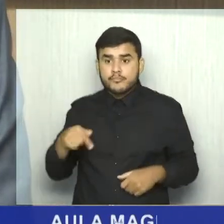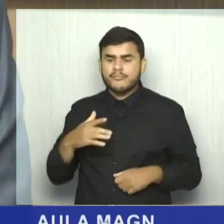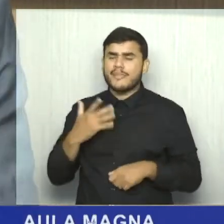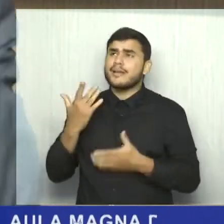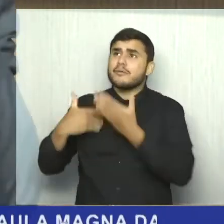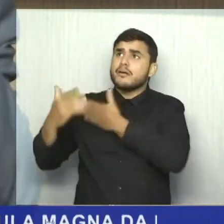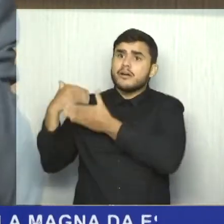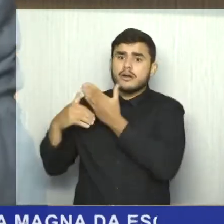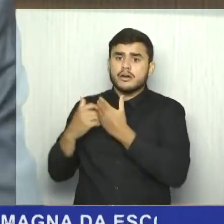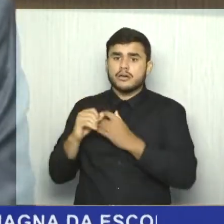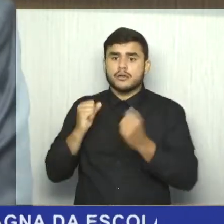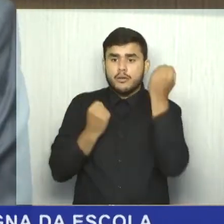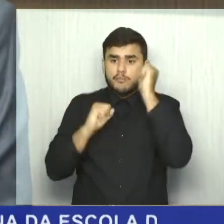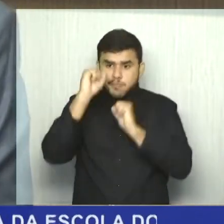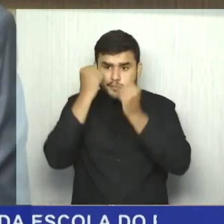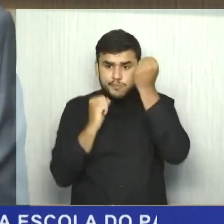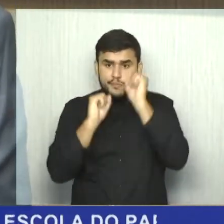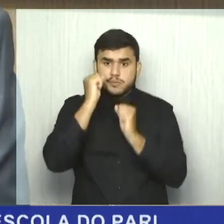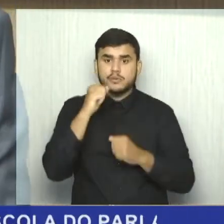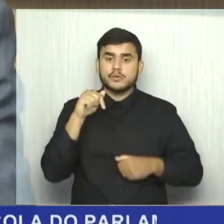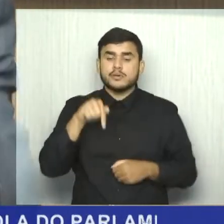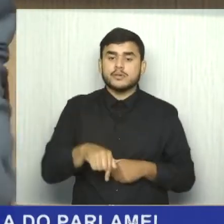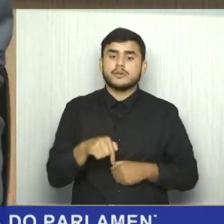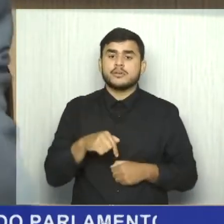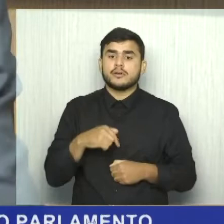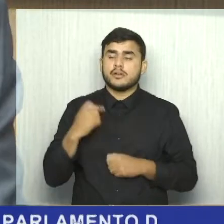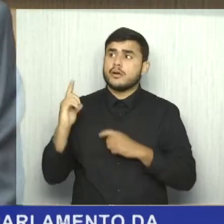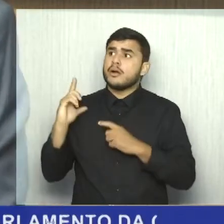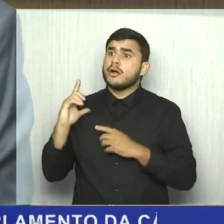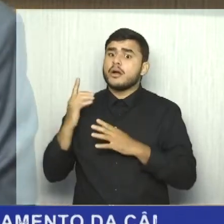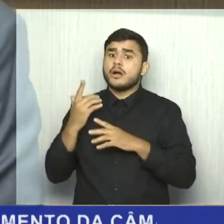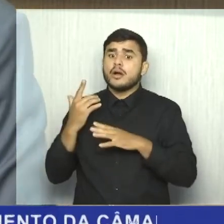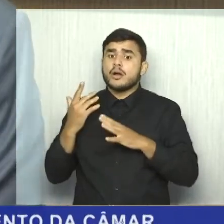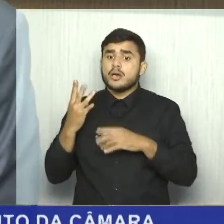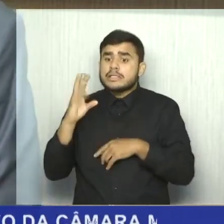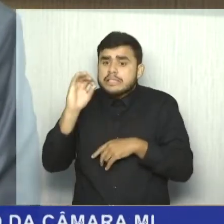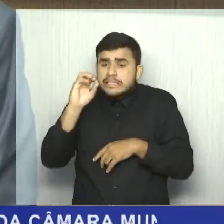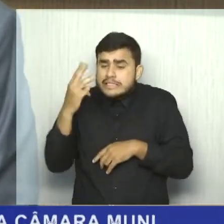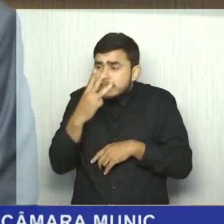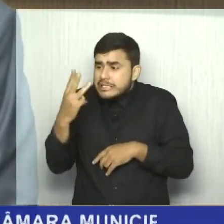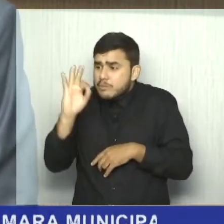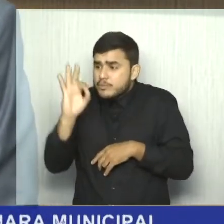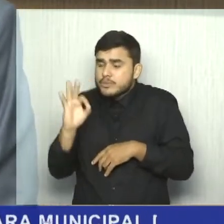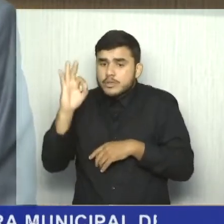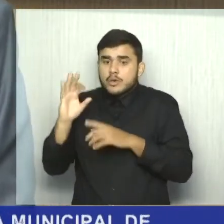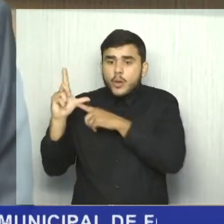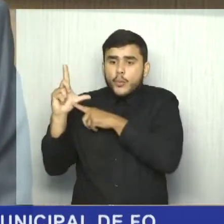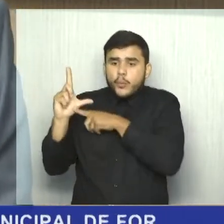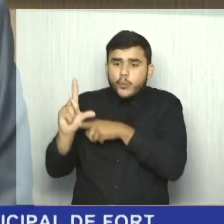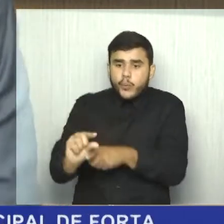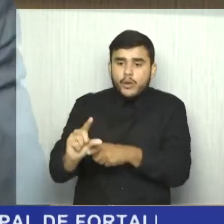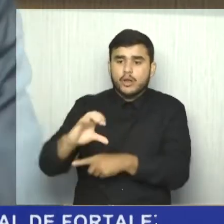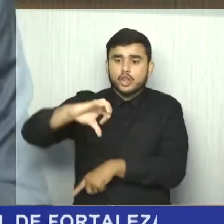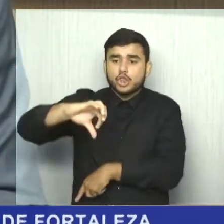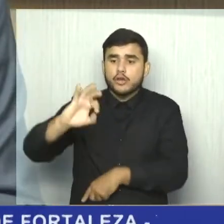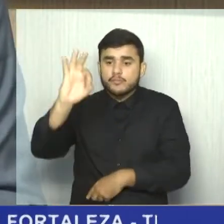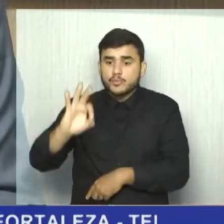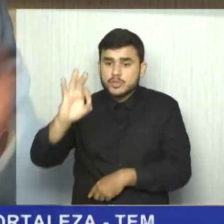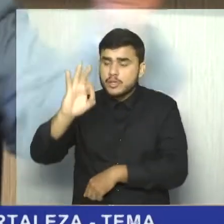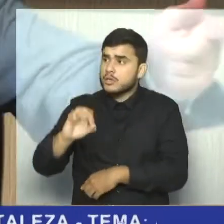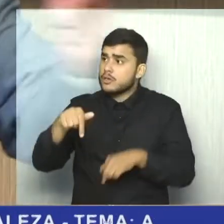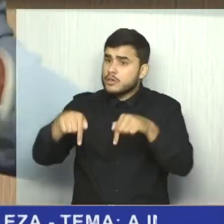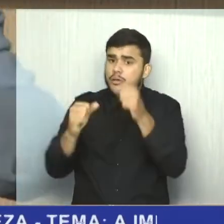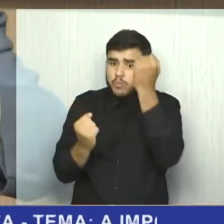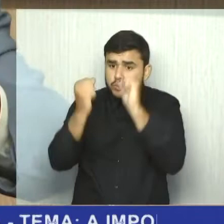1/3 da produção brasileira. Sabe o que é que resta hoje dessa brincadeira? 9%. da produção brasileira. E vão liquidar,